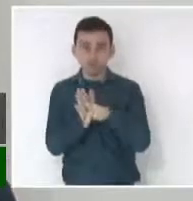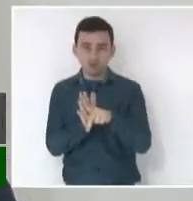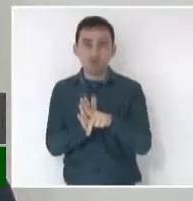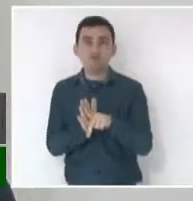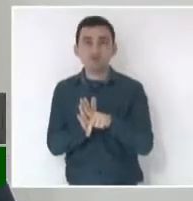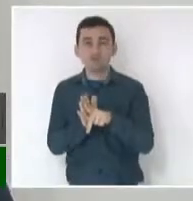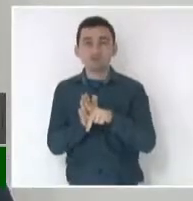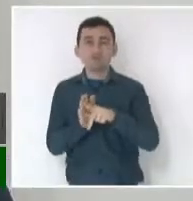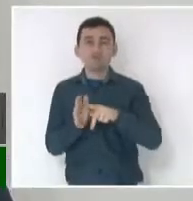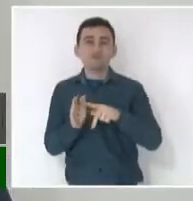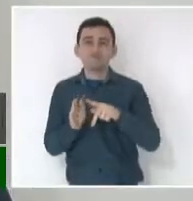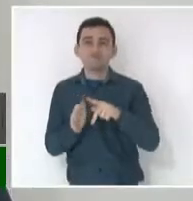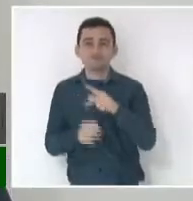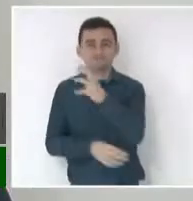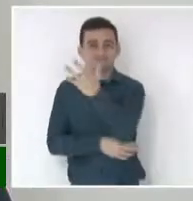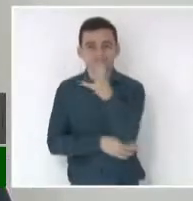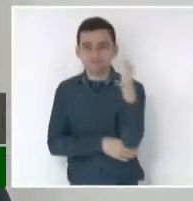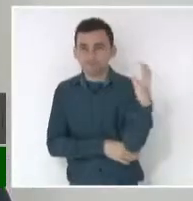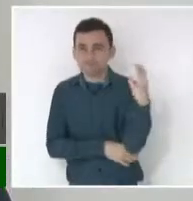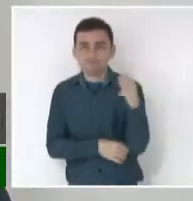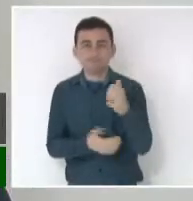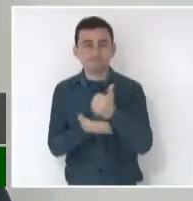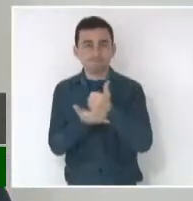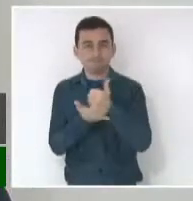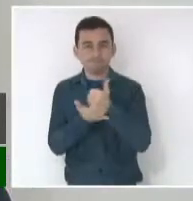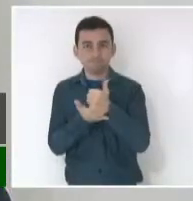um sucesso.